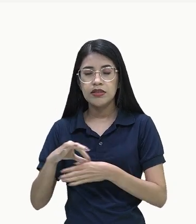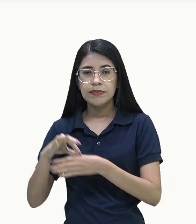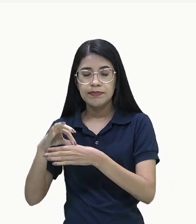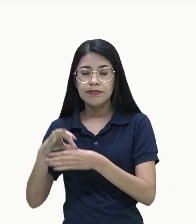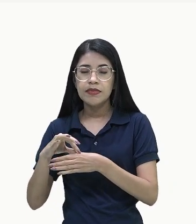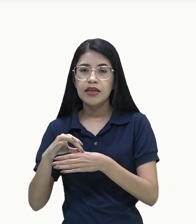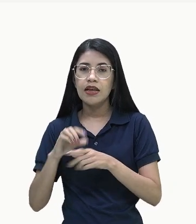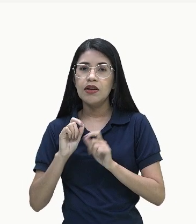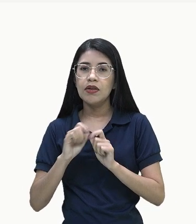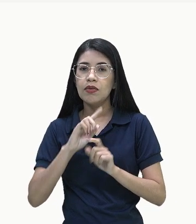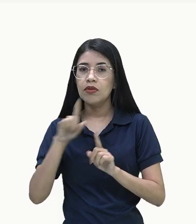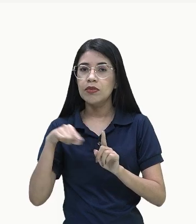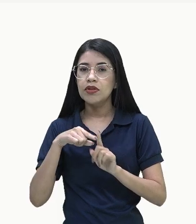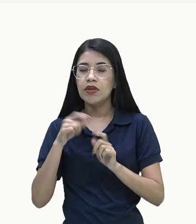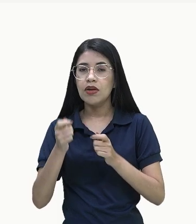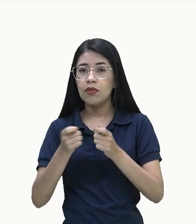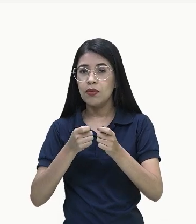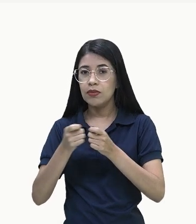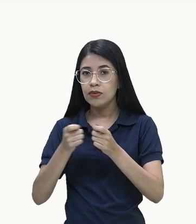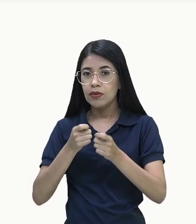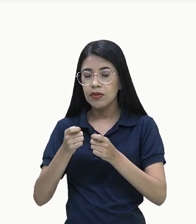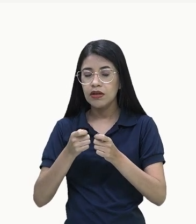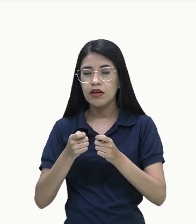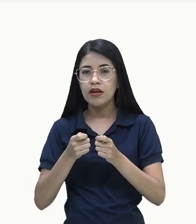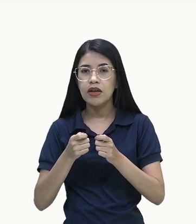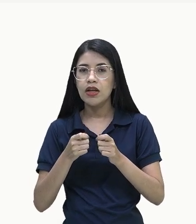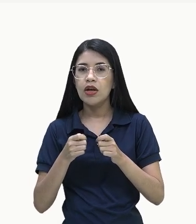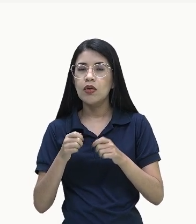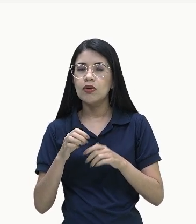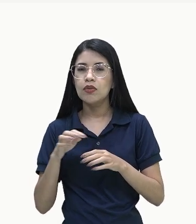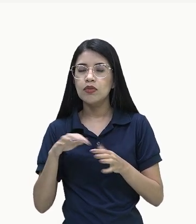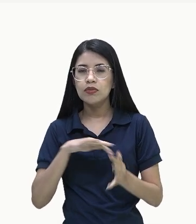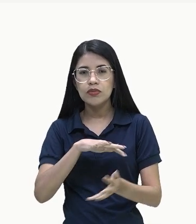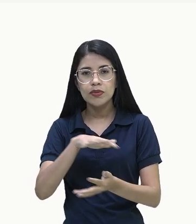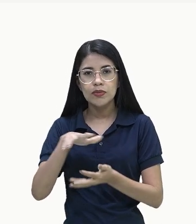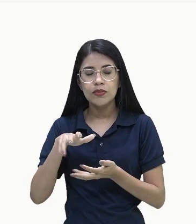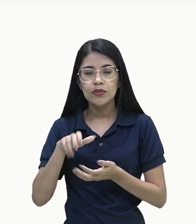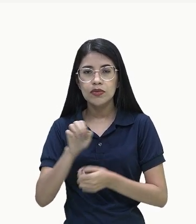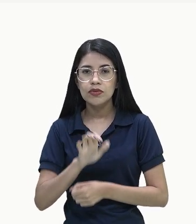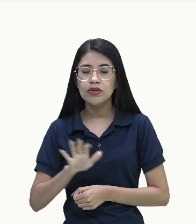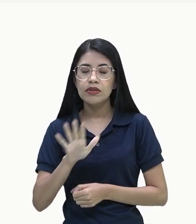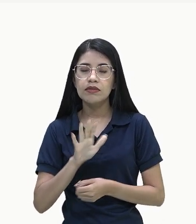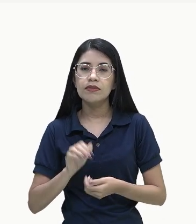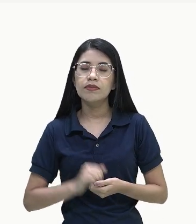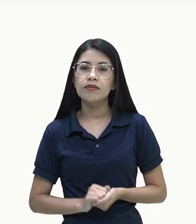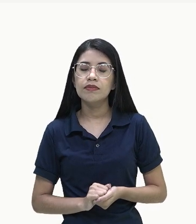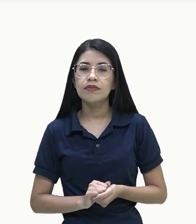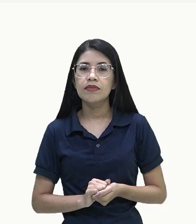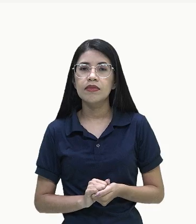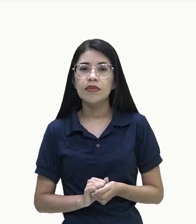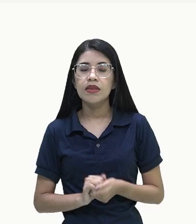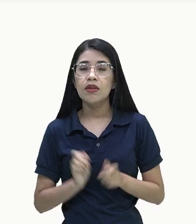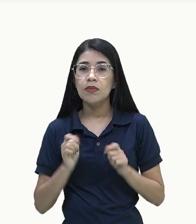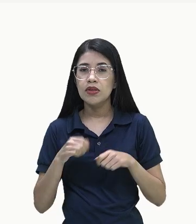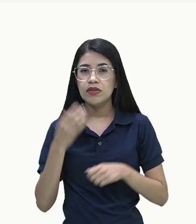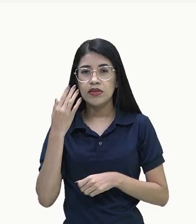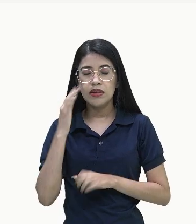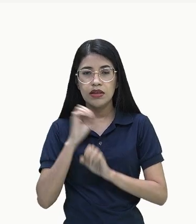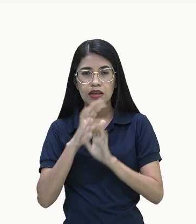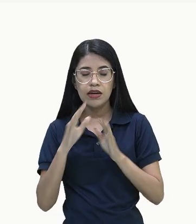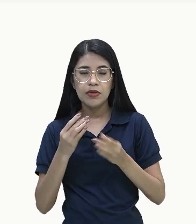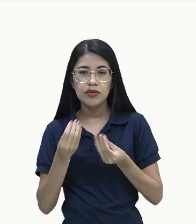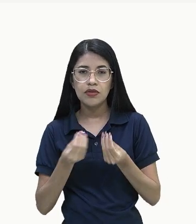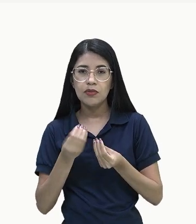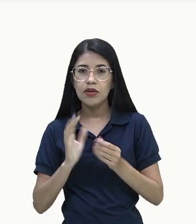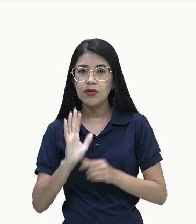era dominar, ter o controle de todo o espaço mundial. E a gente vai compreender melhor esse contexto histórico em